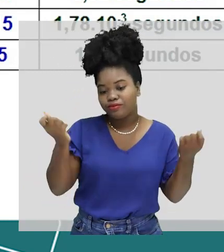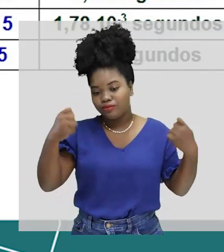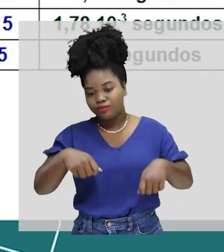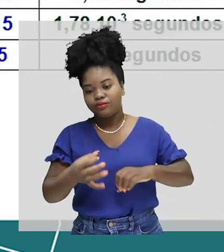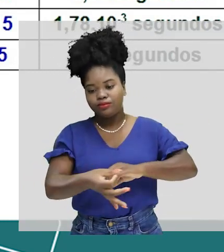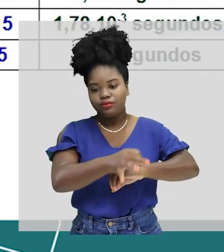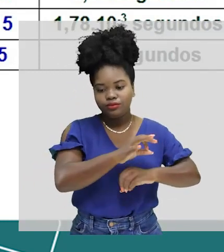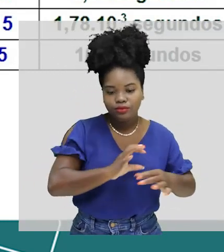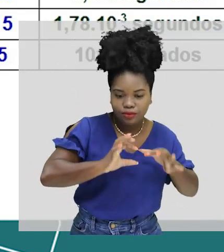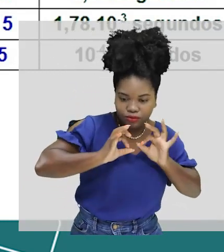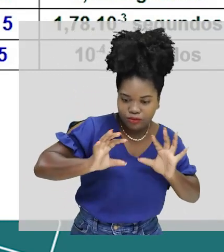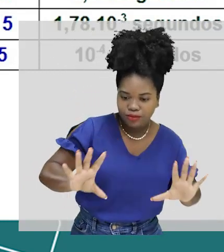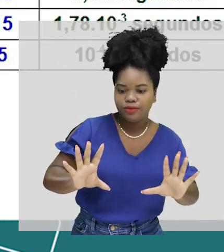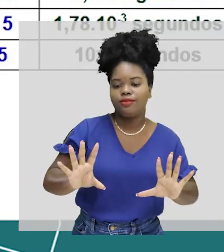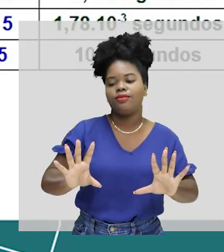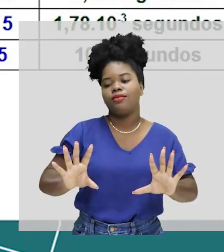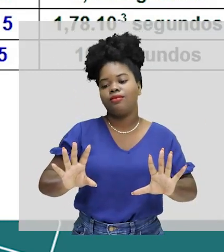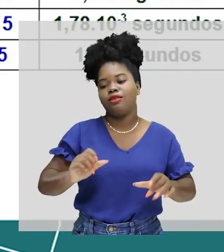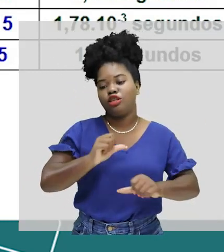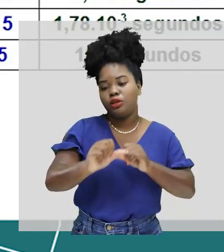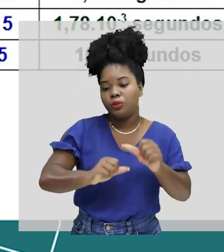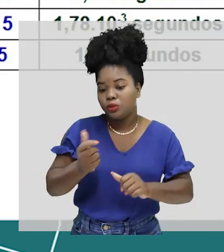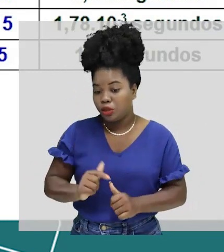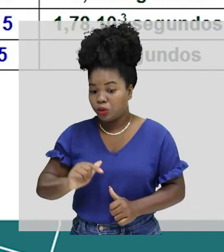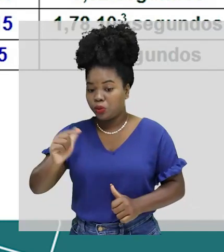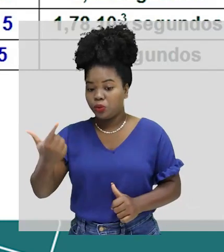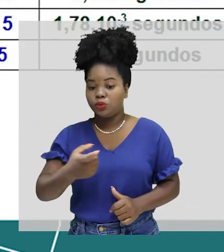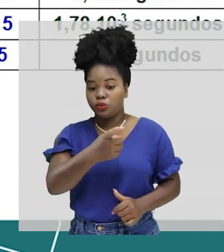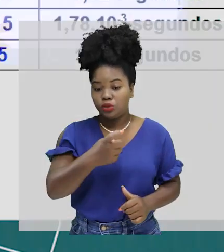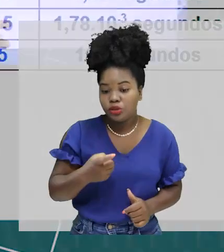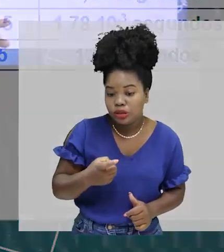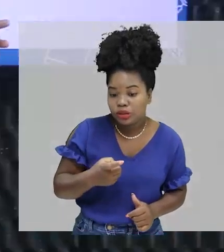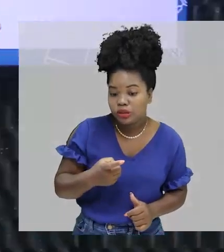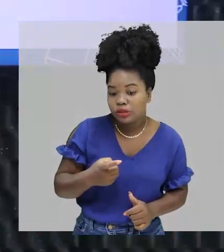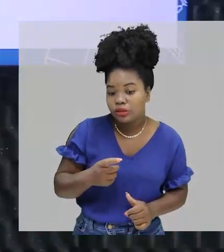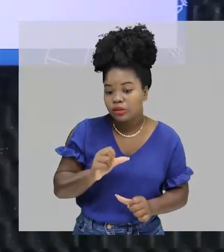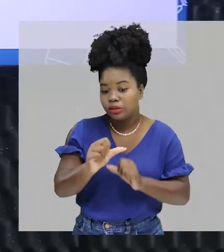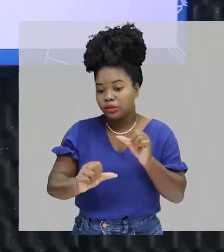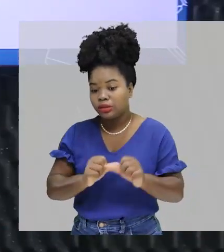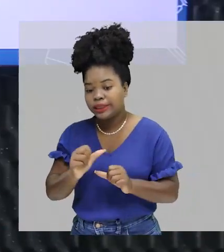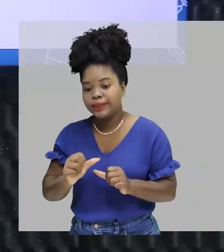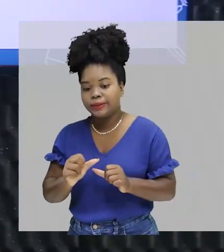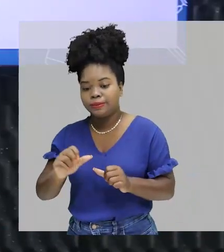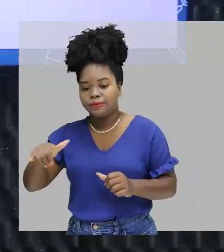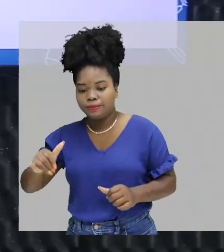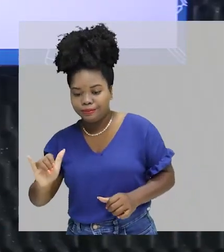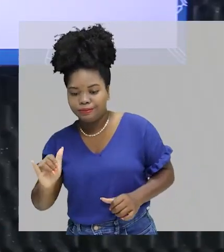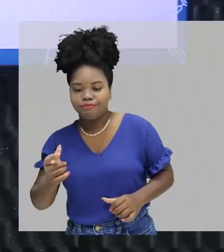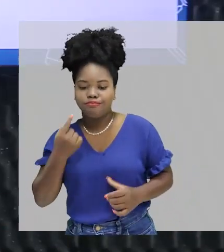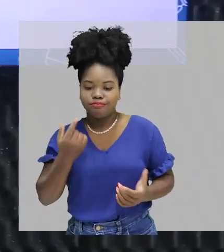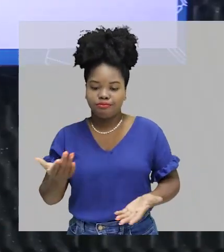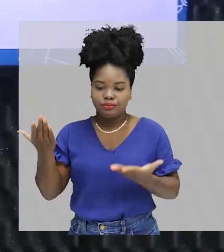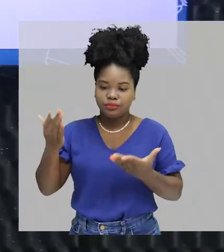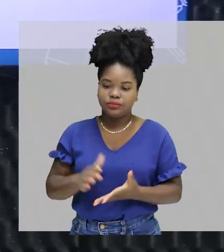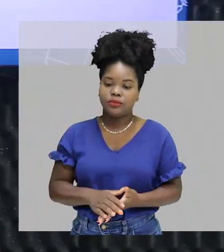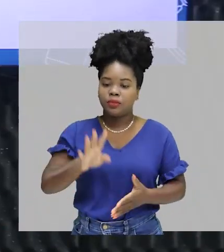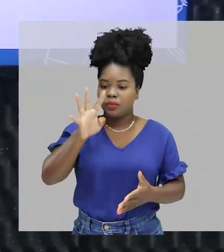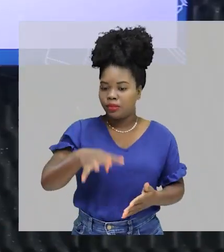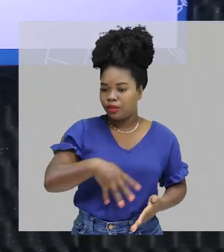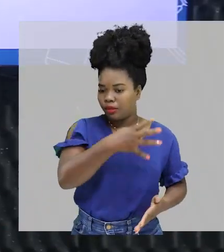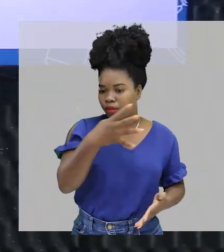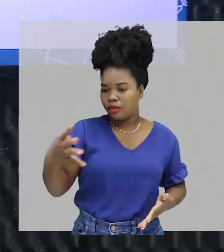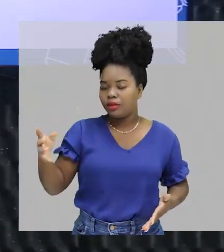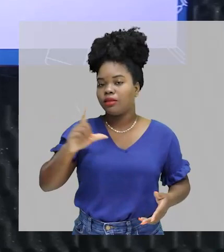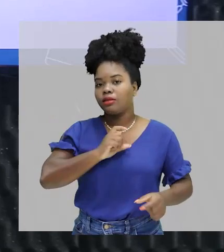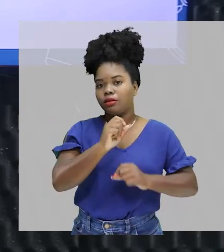átomo emitir partícula, ele vai se transformar em outro, ó, o X transformando-se em Y. E aqui na tabela nós